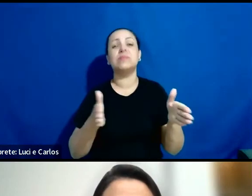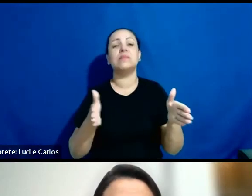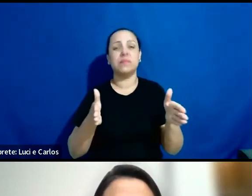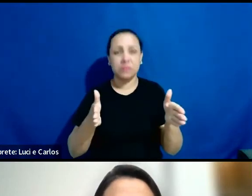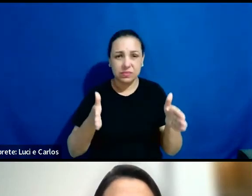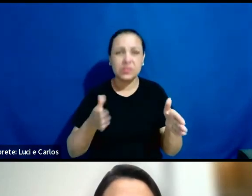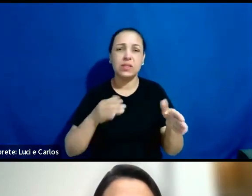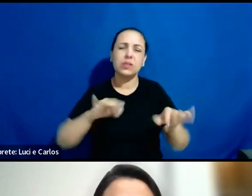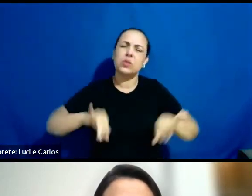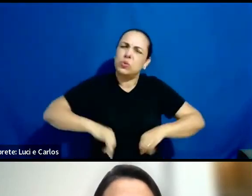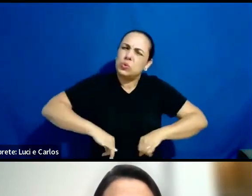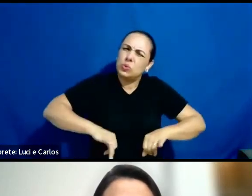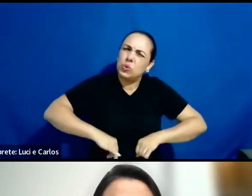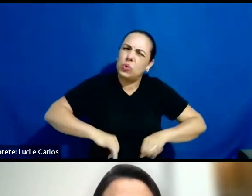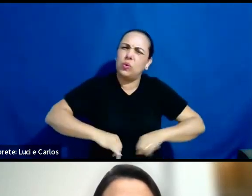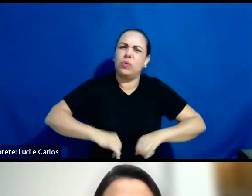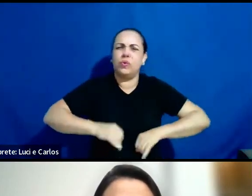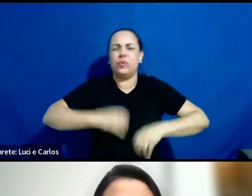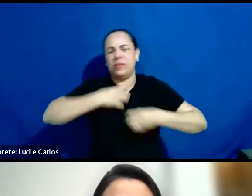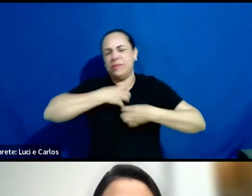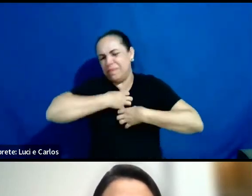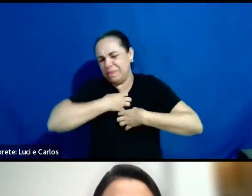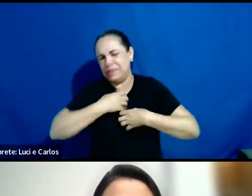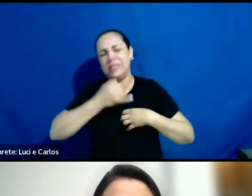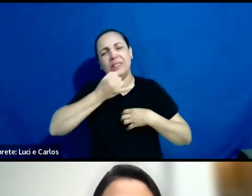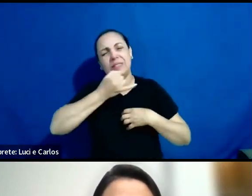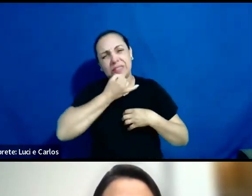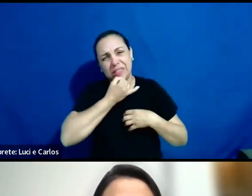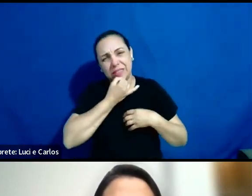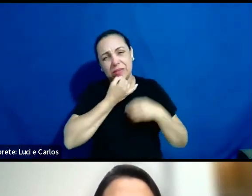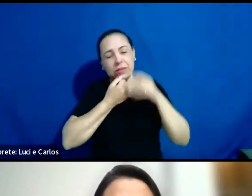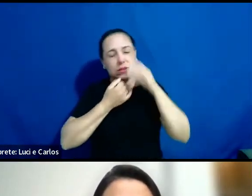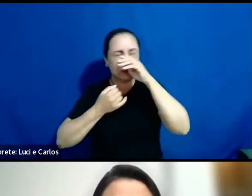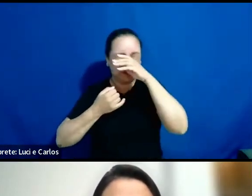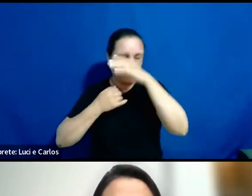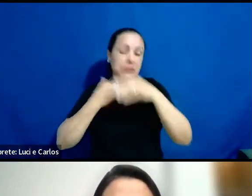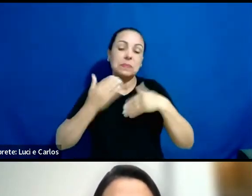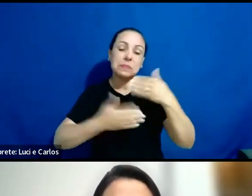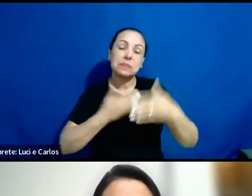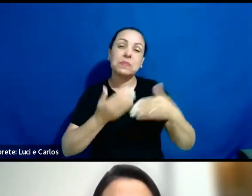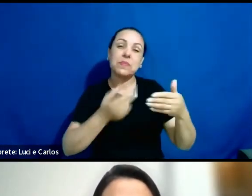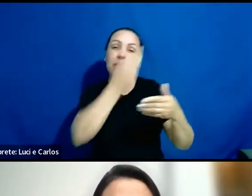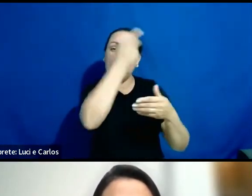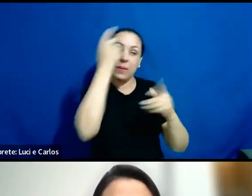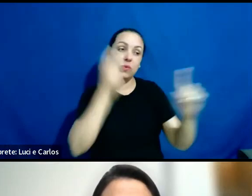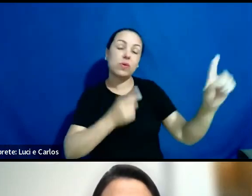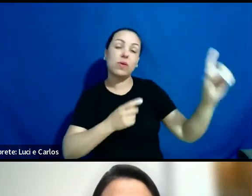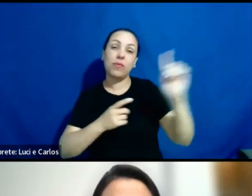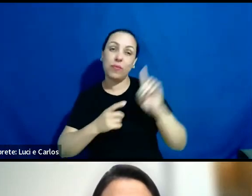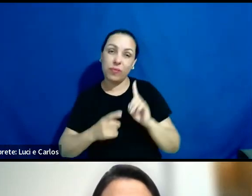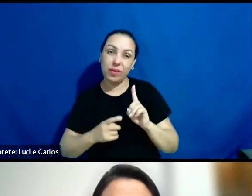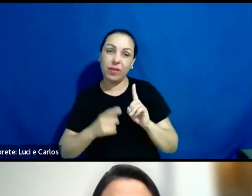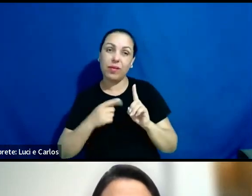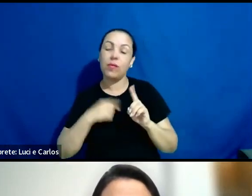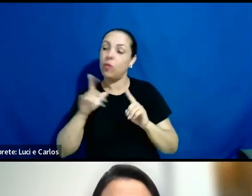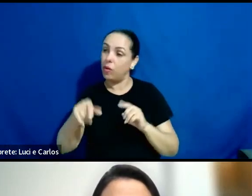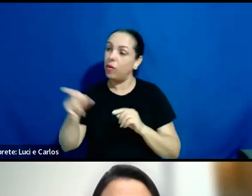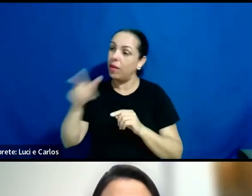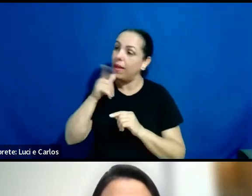e me falou que se eu tomasse essa água, eu ia ter melhoras. Então eu